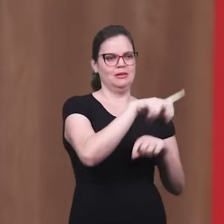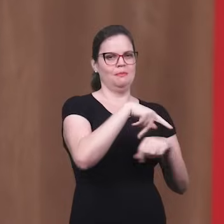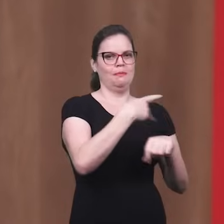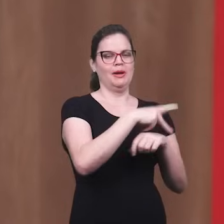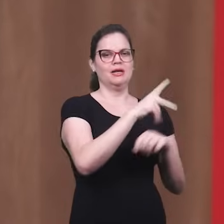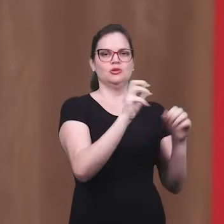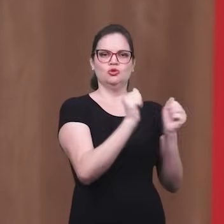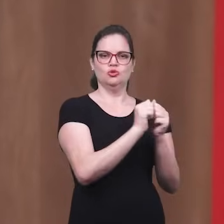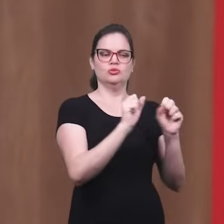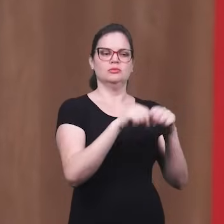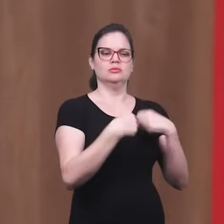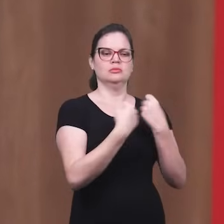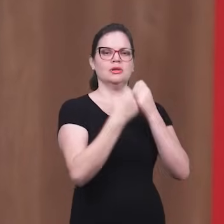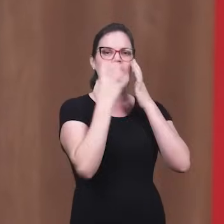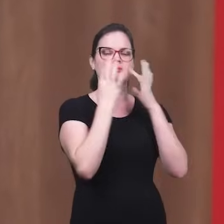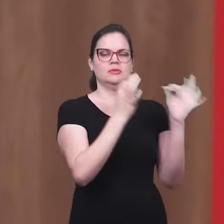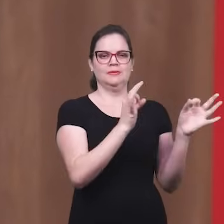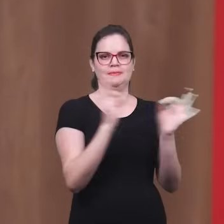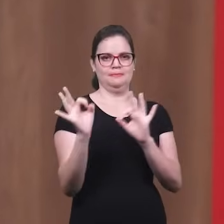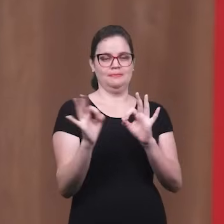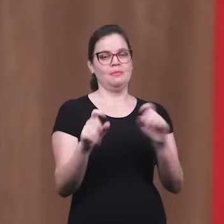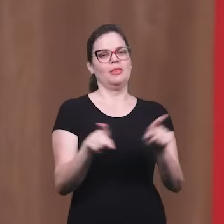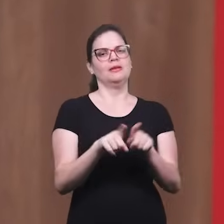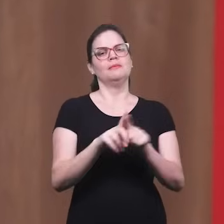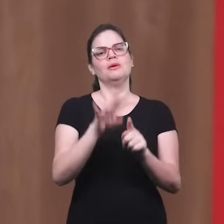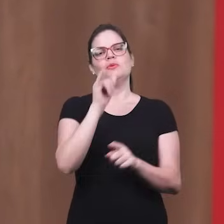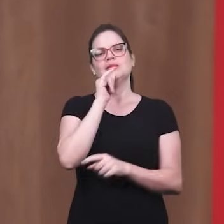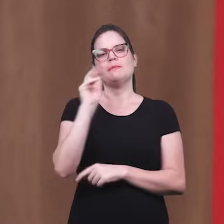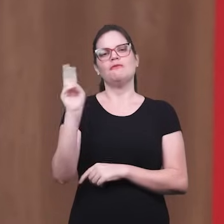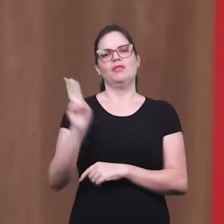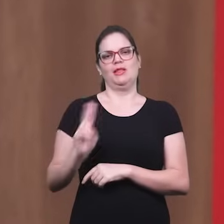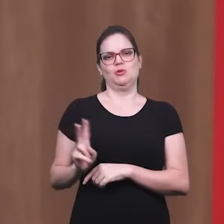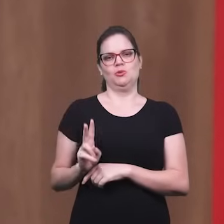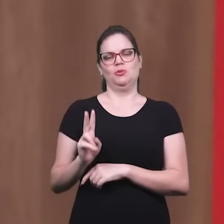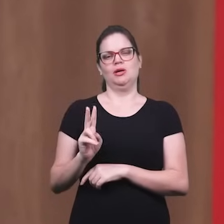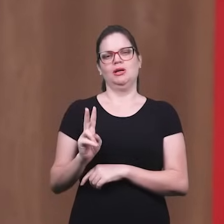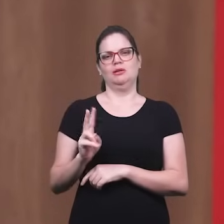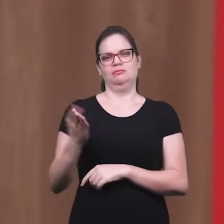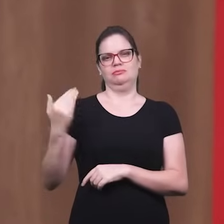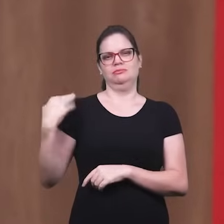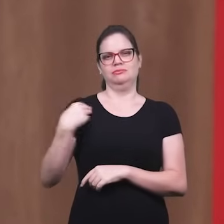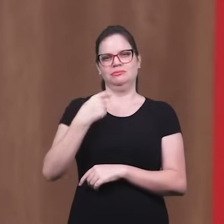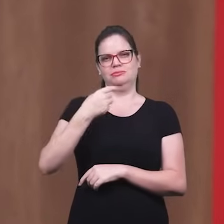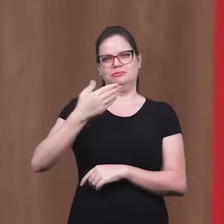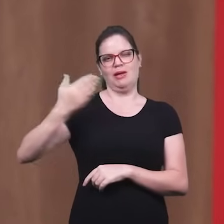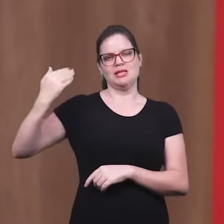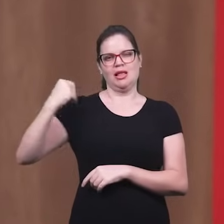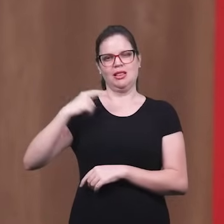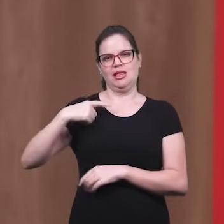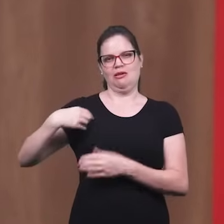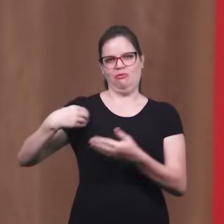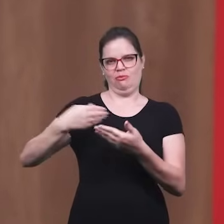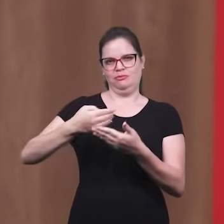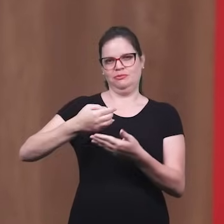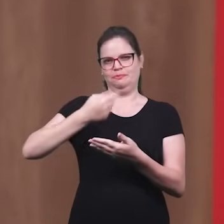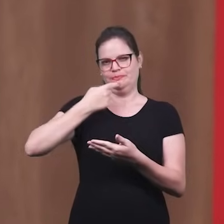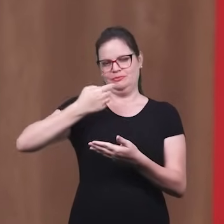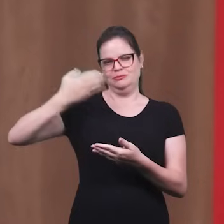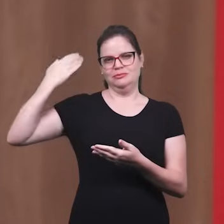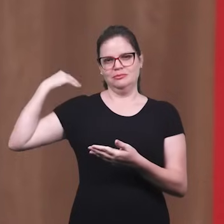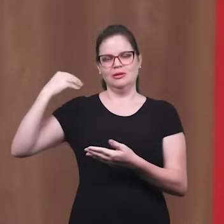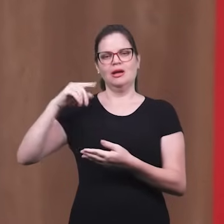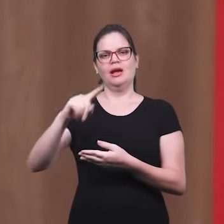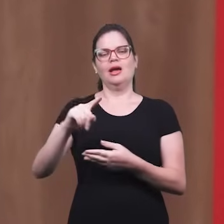juntos em suas igrejas. Inclusive, a Venezuela, no último principiante que nós tivemos, o pastor